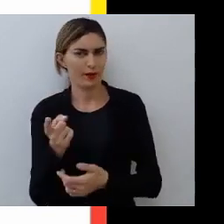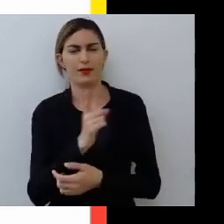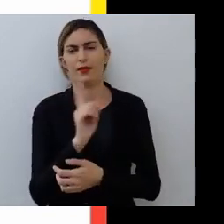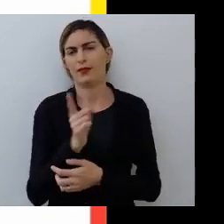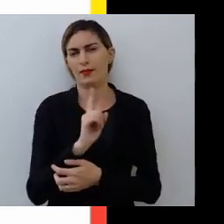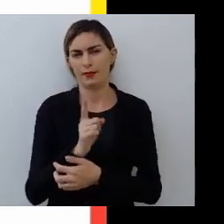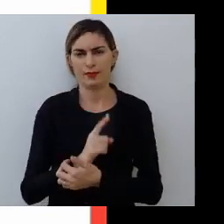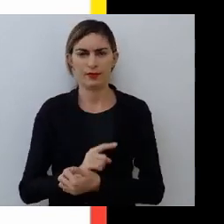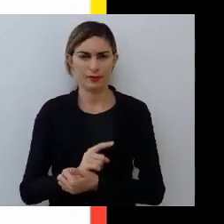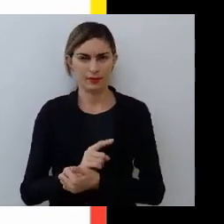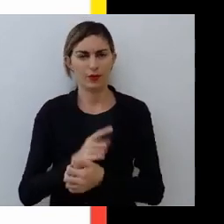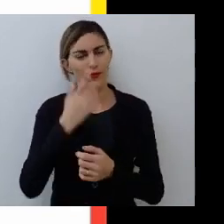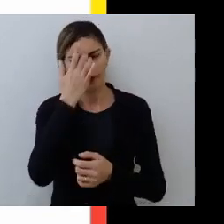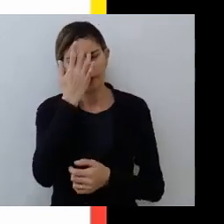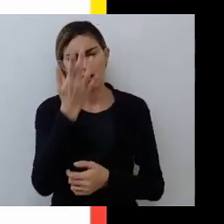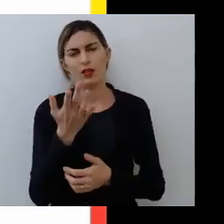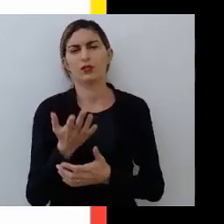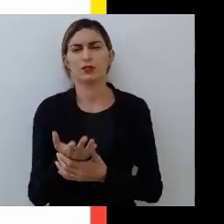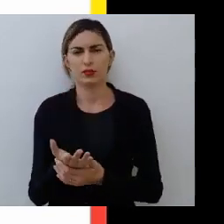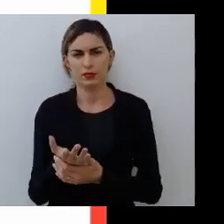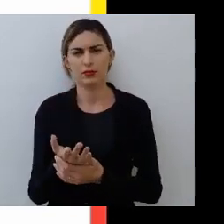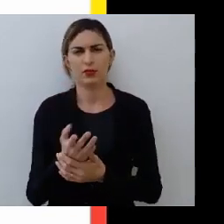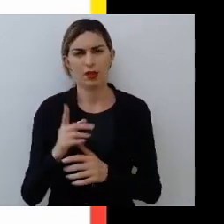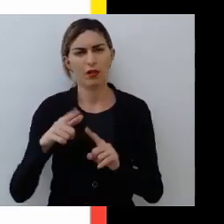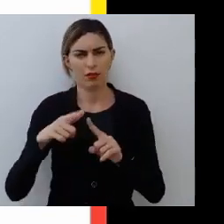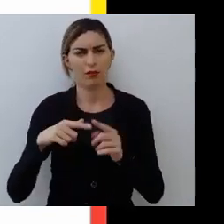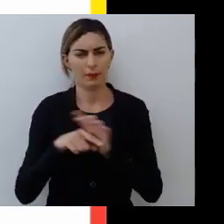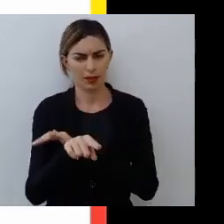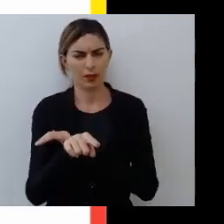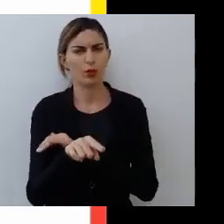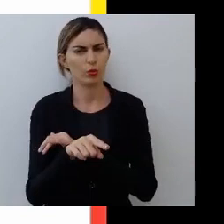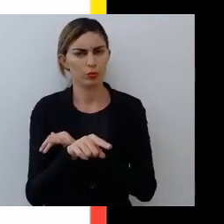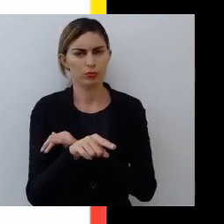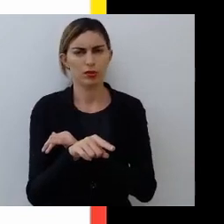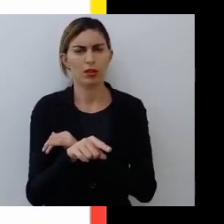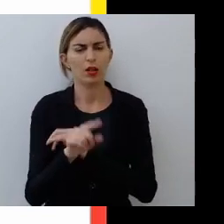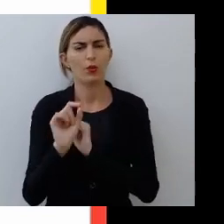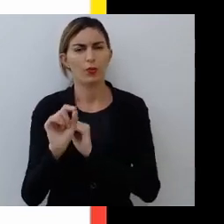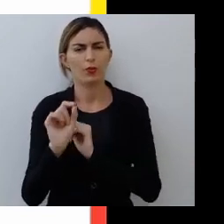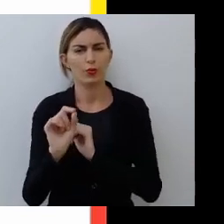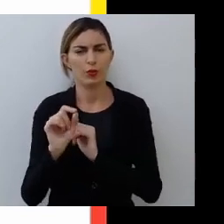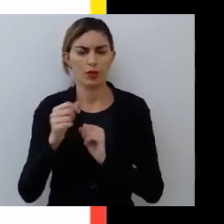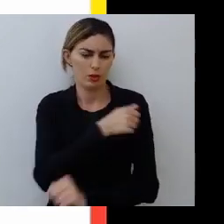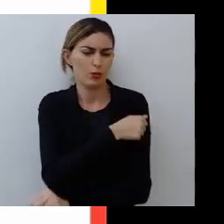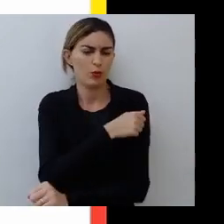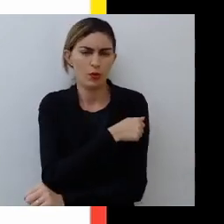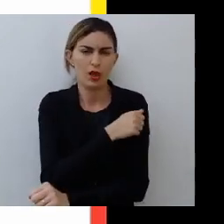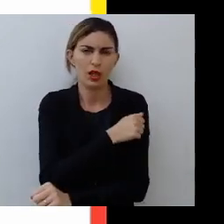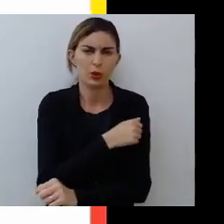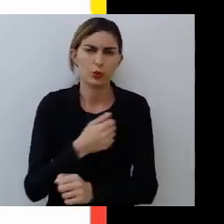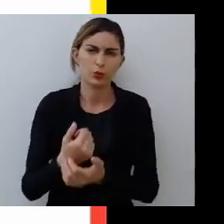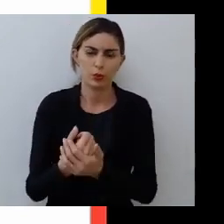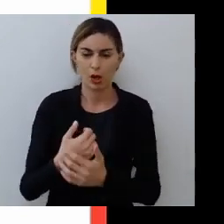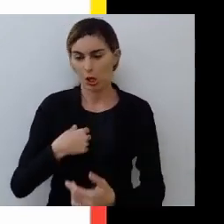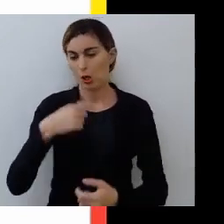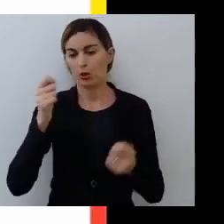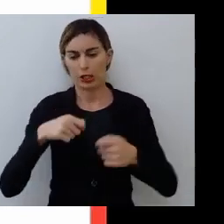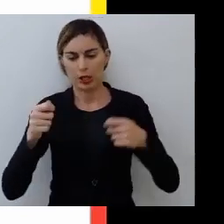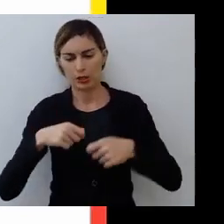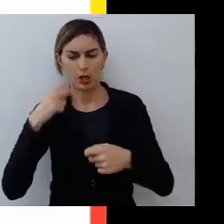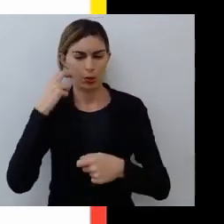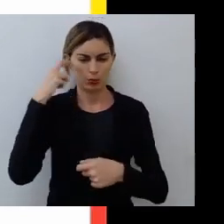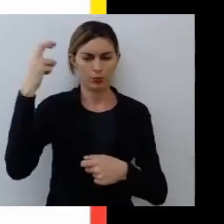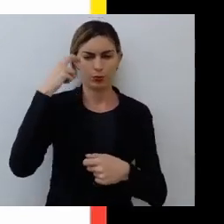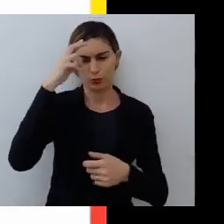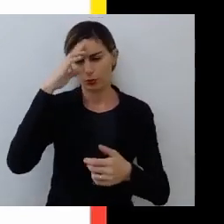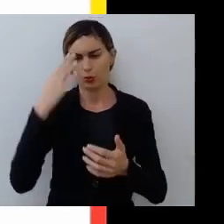erra não. Tá fácil. Esse tipo de questão é a questão que pega o aluno que é muito autoconfiante. É